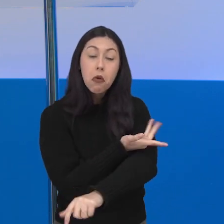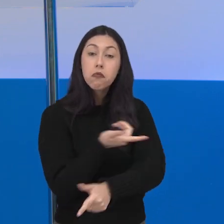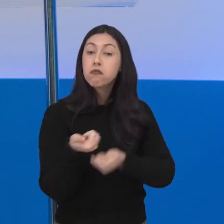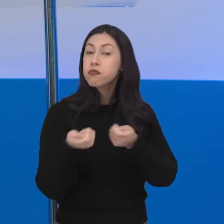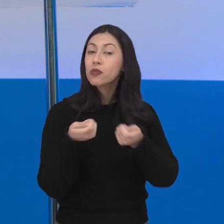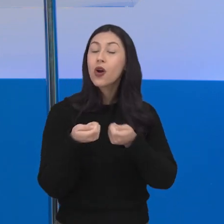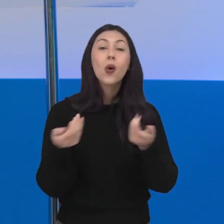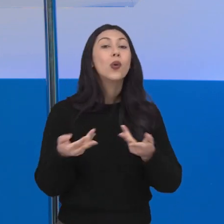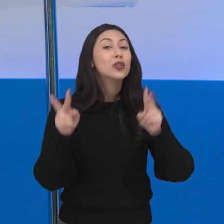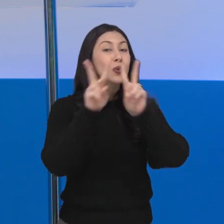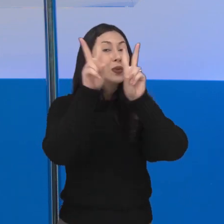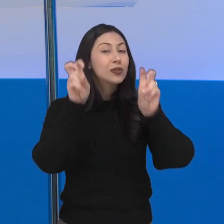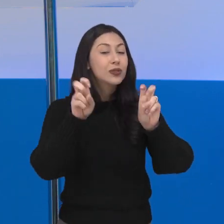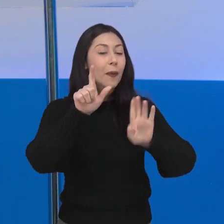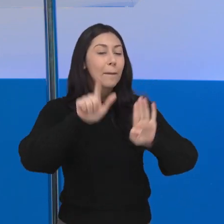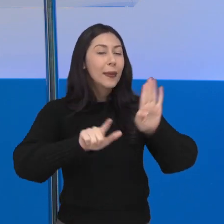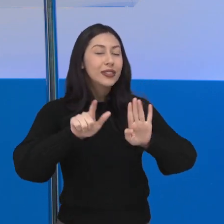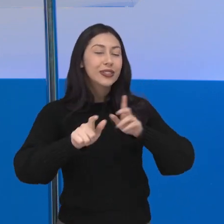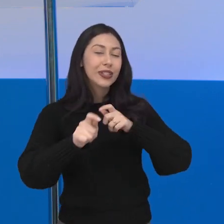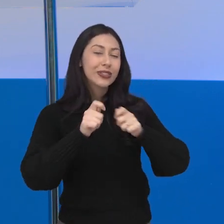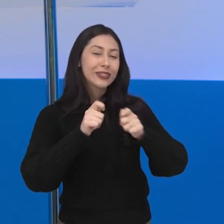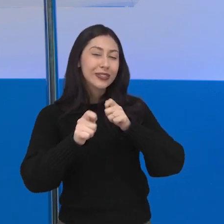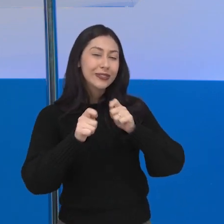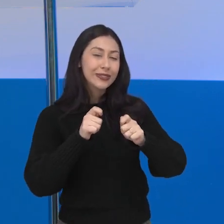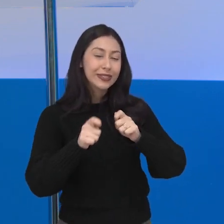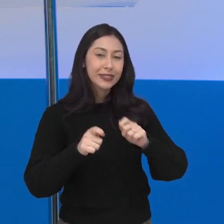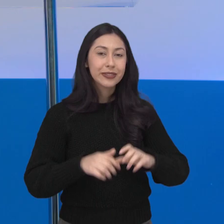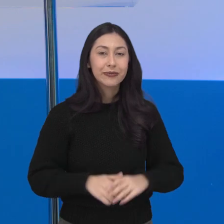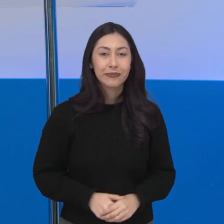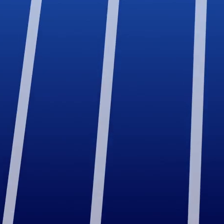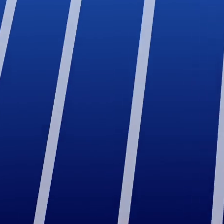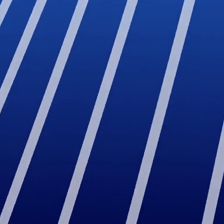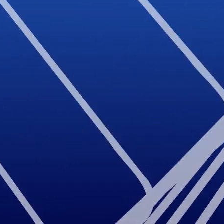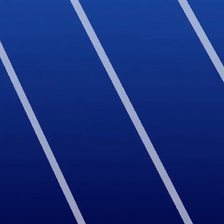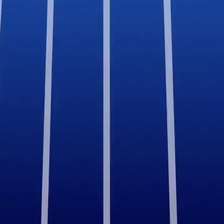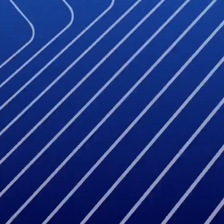emocionais. Esse é o nosso tema do Boletim Entrevista de hoje.